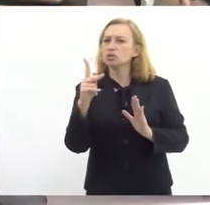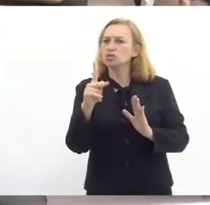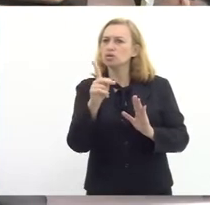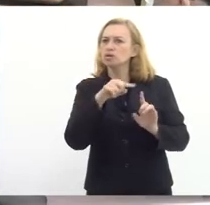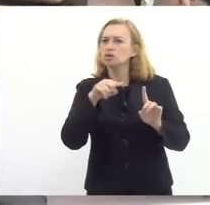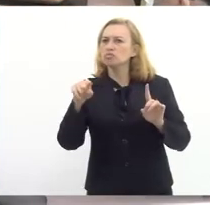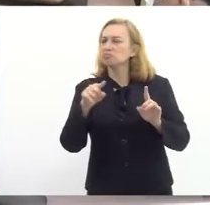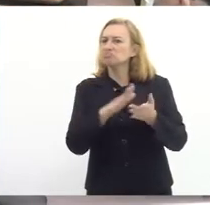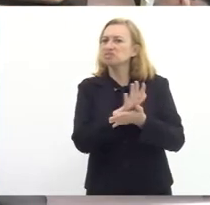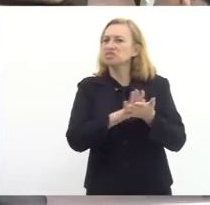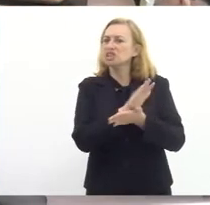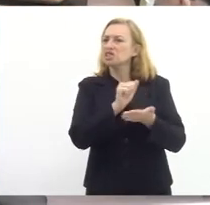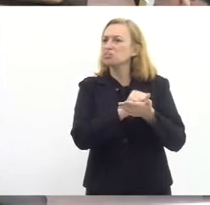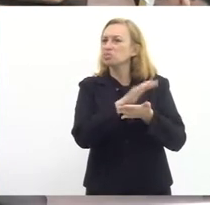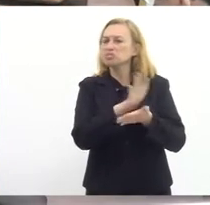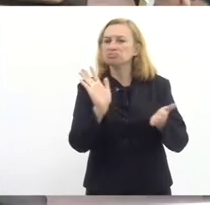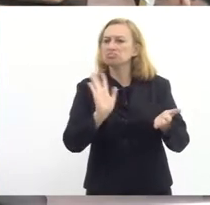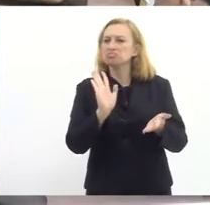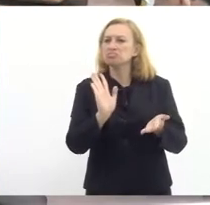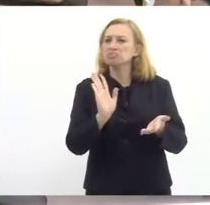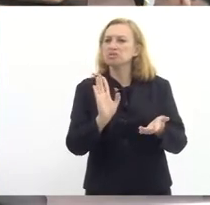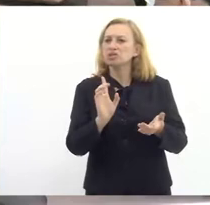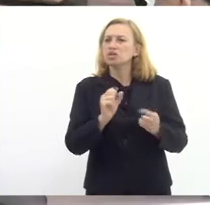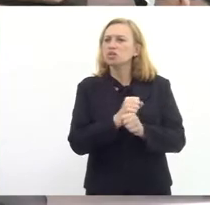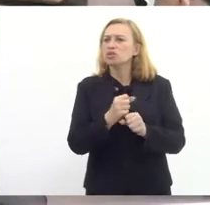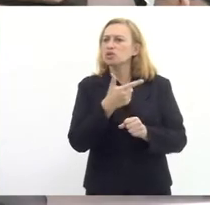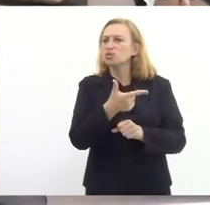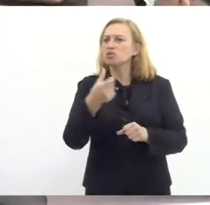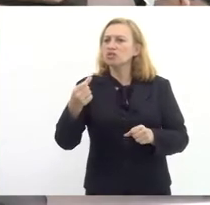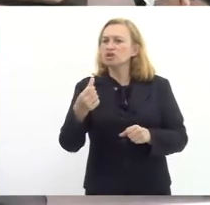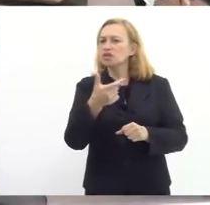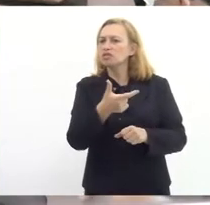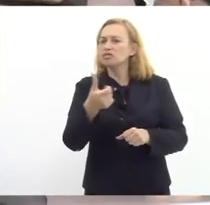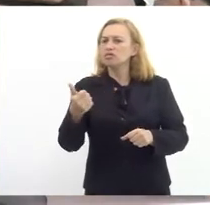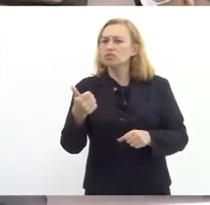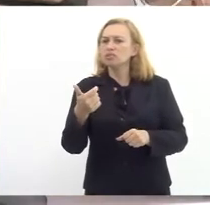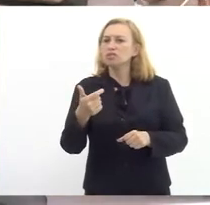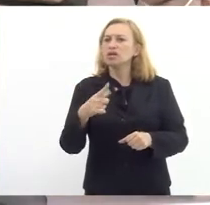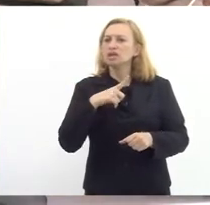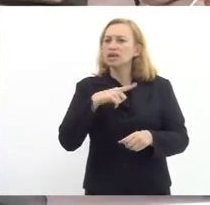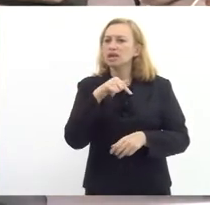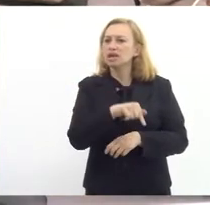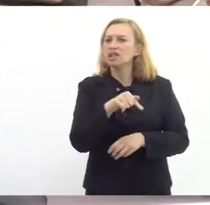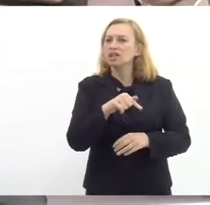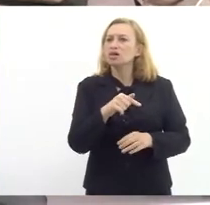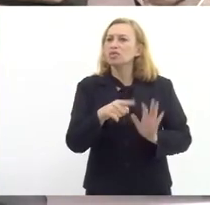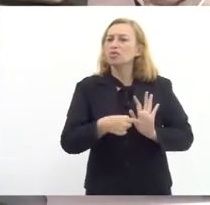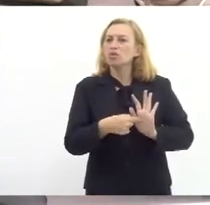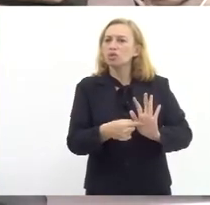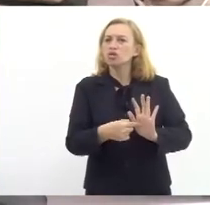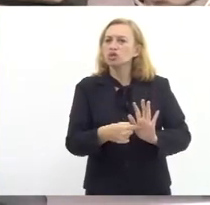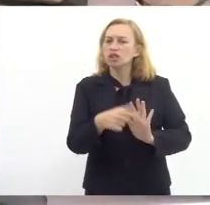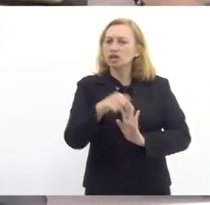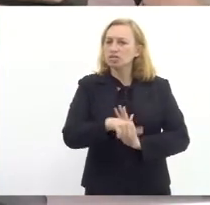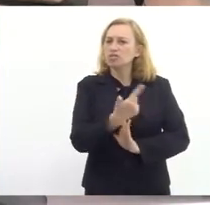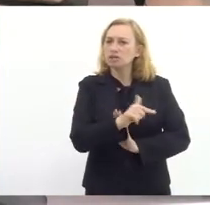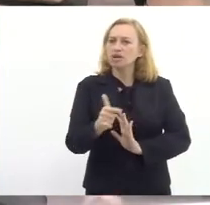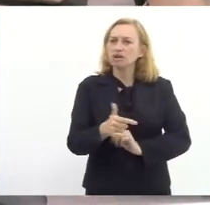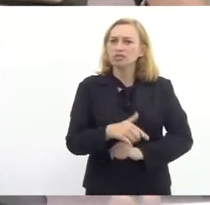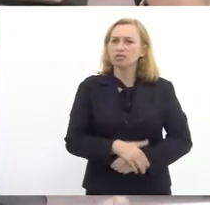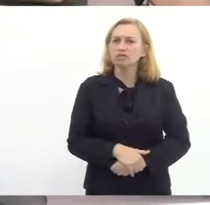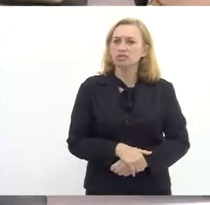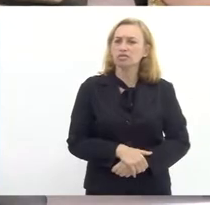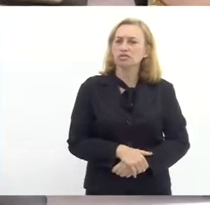não tem nenhuma multa ainda. Aplicada no ano de 2020, eu tenho não. Esse número aqui. Então, você mostra, porque na sua planilha não consta. Só